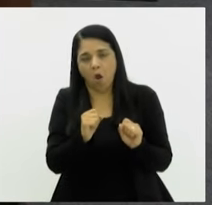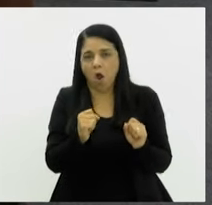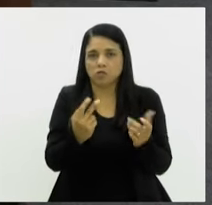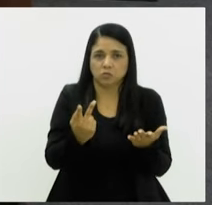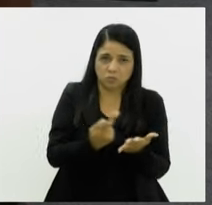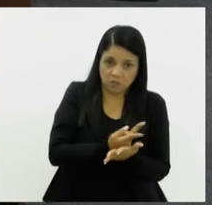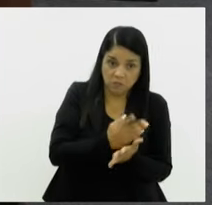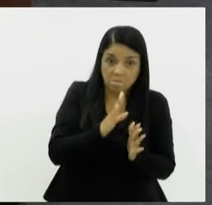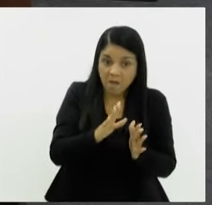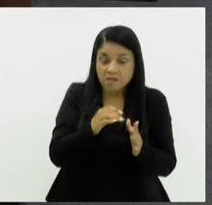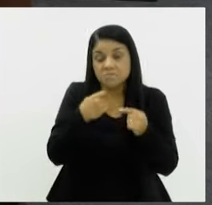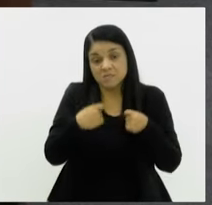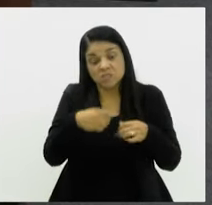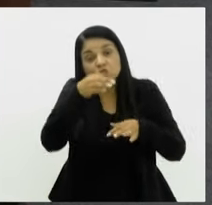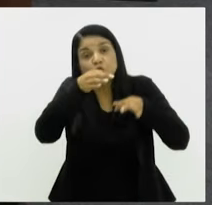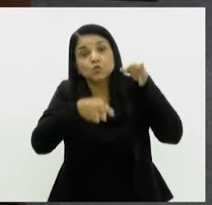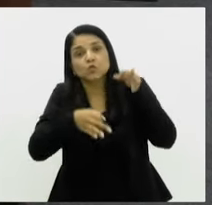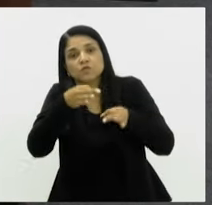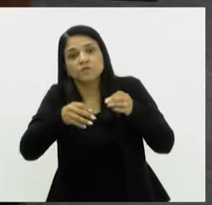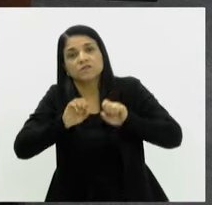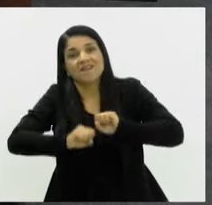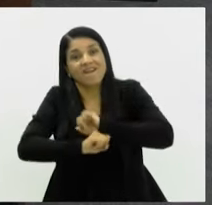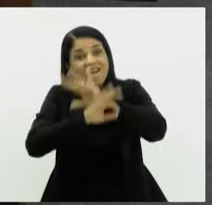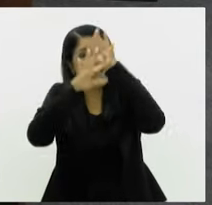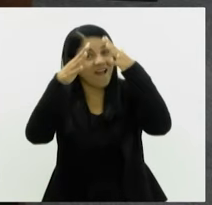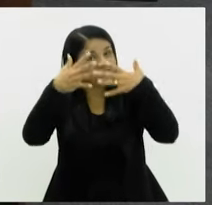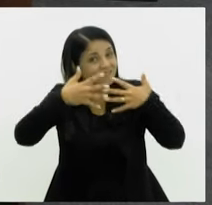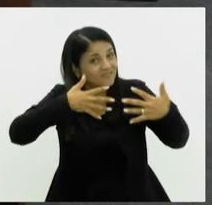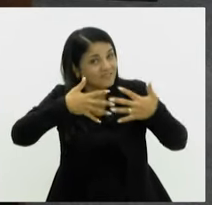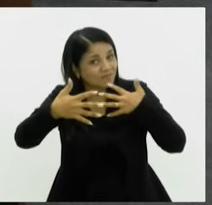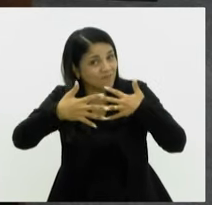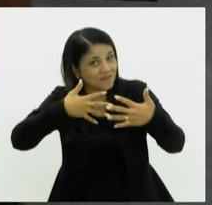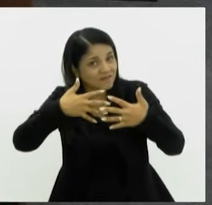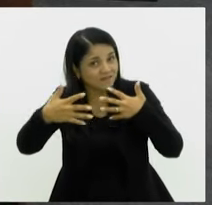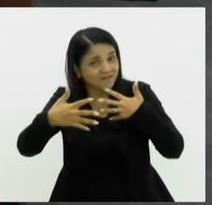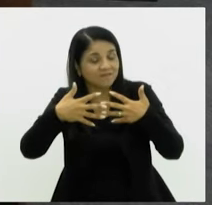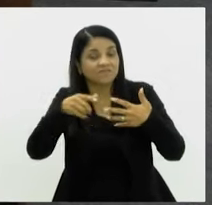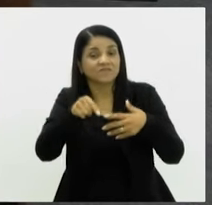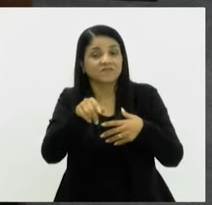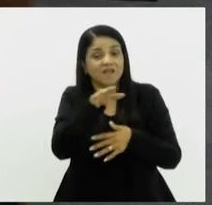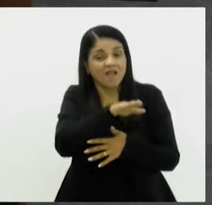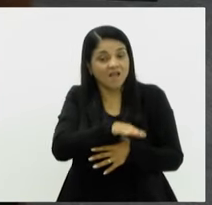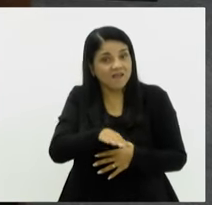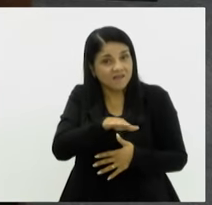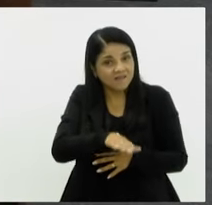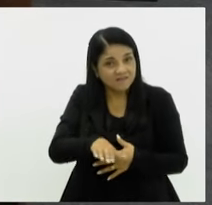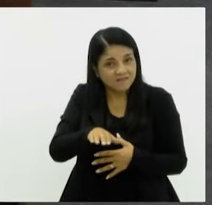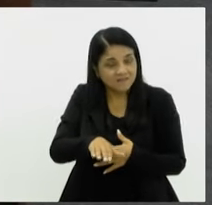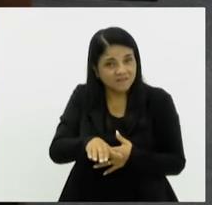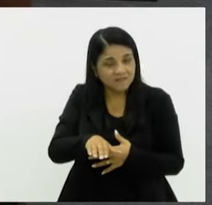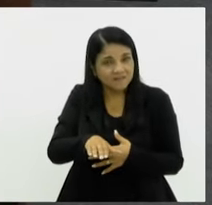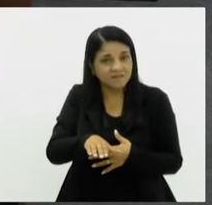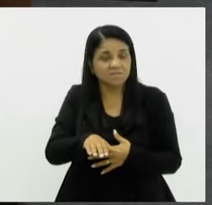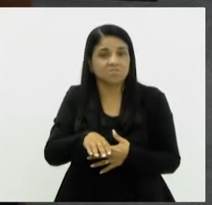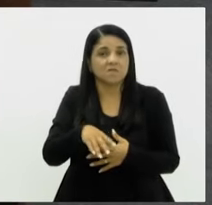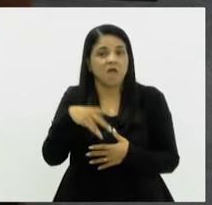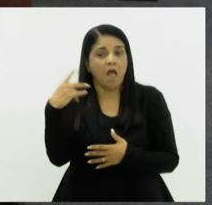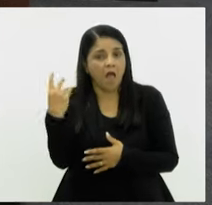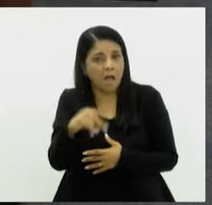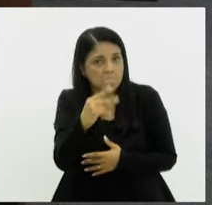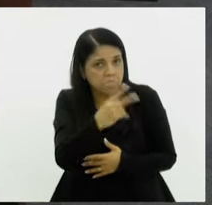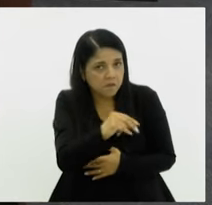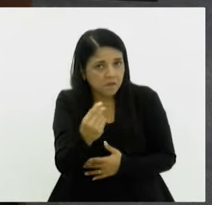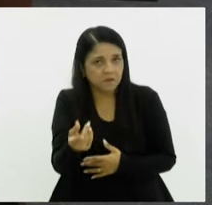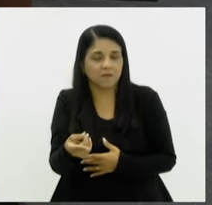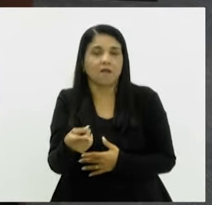deputada Célia Jordão, muito clara. Por exemplo, se essa criança é submetida a maus tratos,